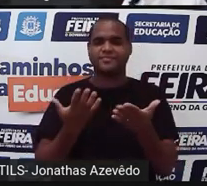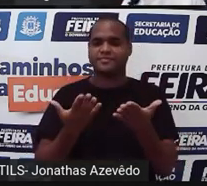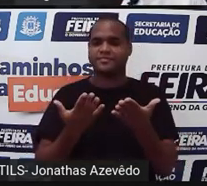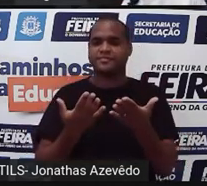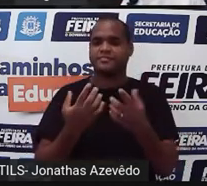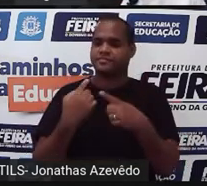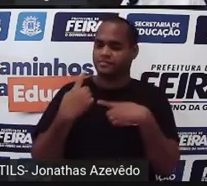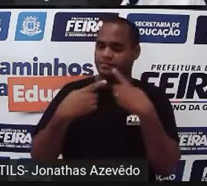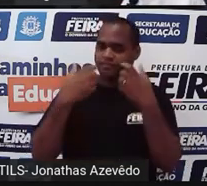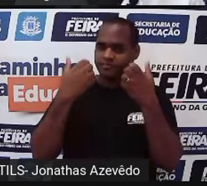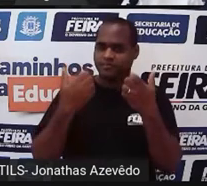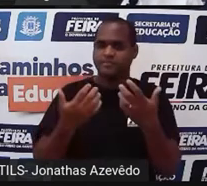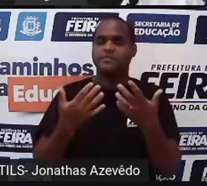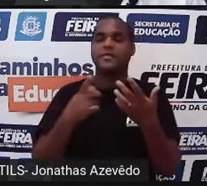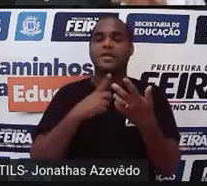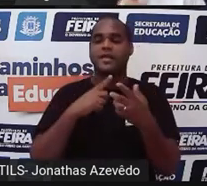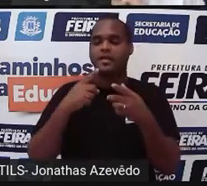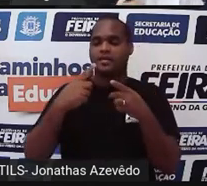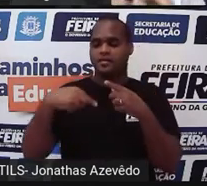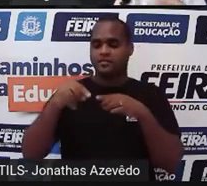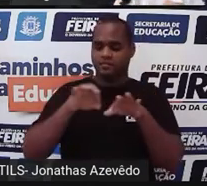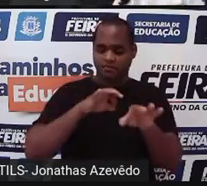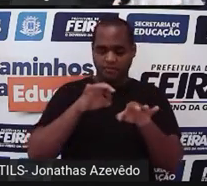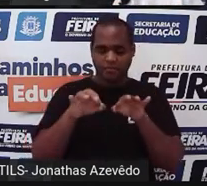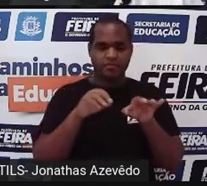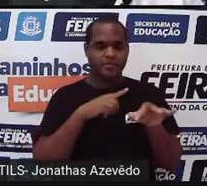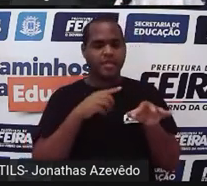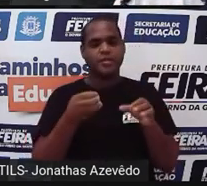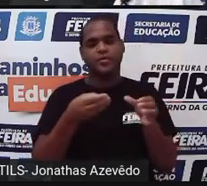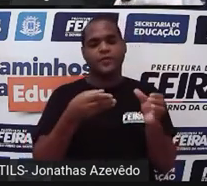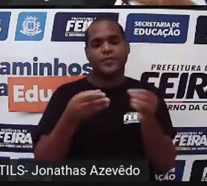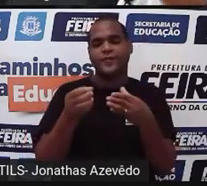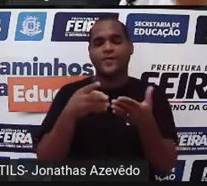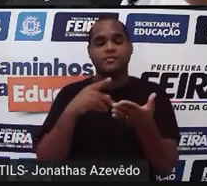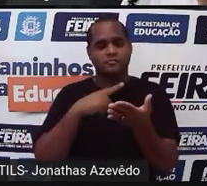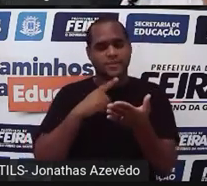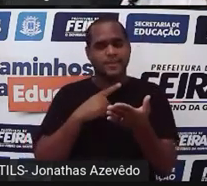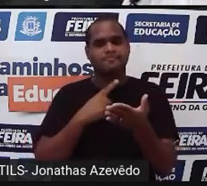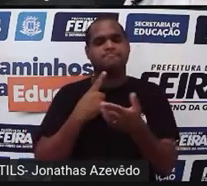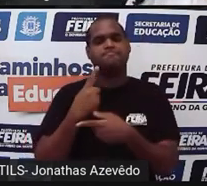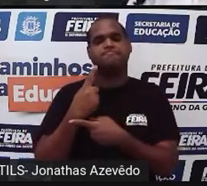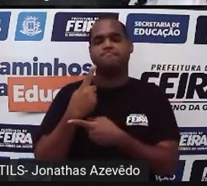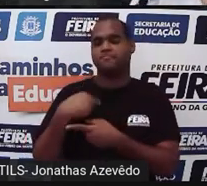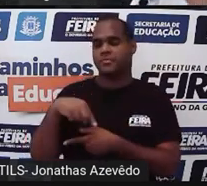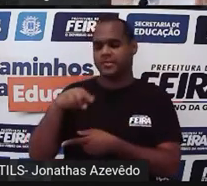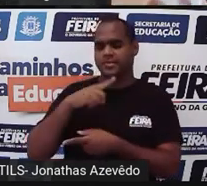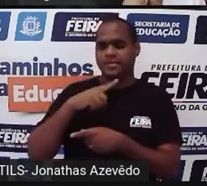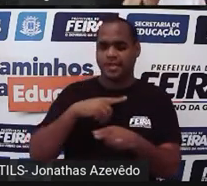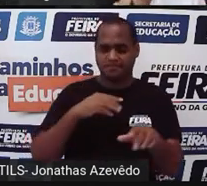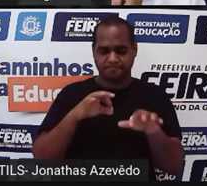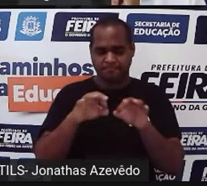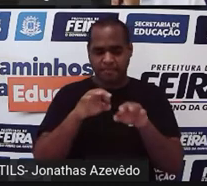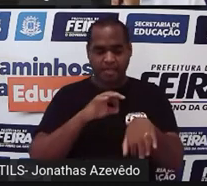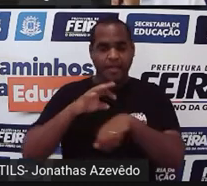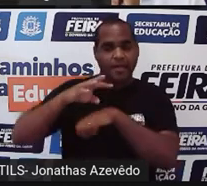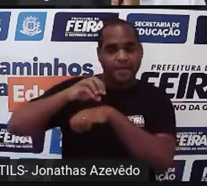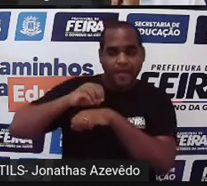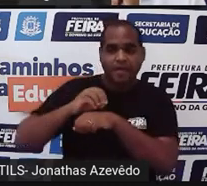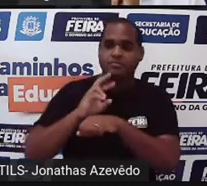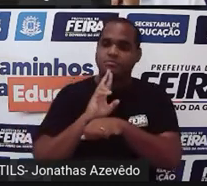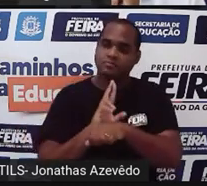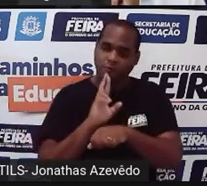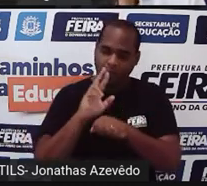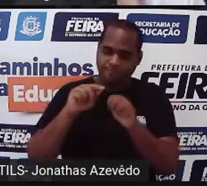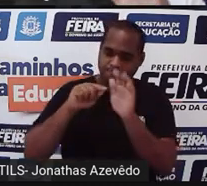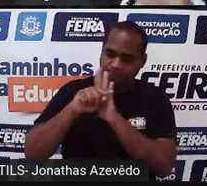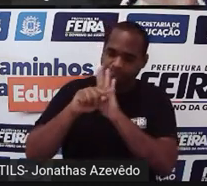E depois que a gente tiver essa nova organização, a gente vai pegar as respostas dessas perguntas,